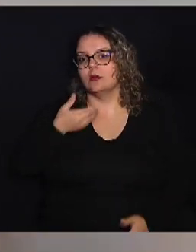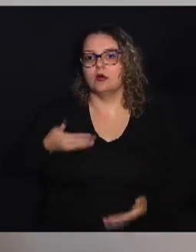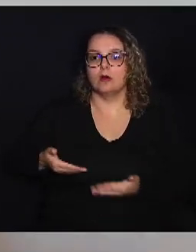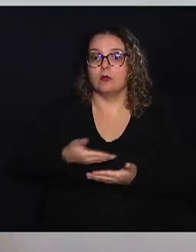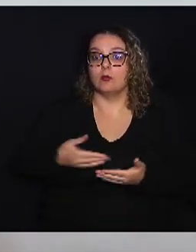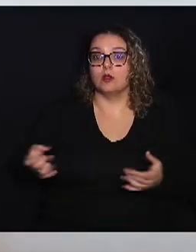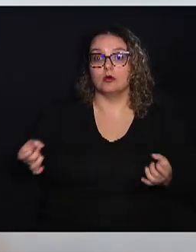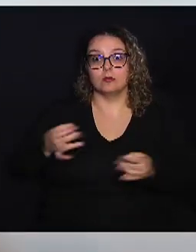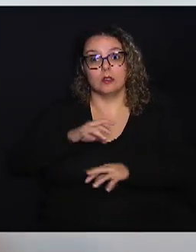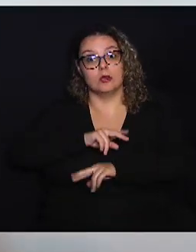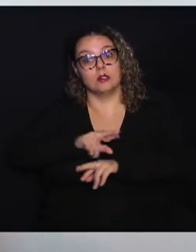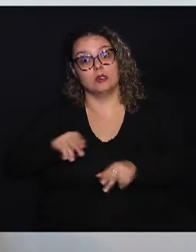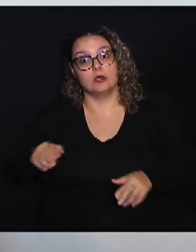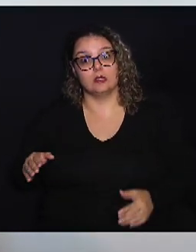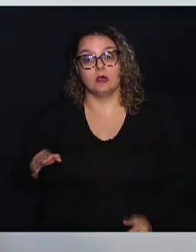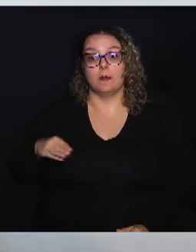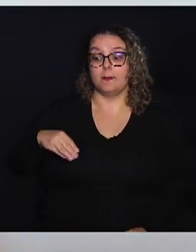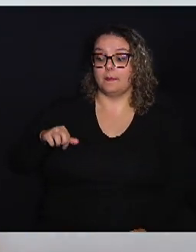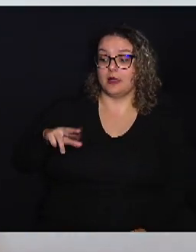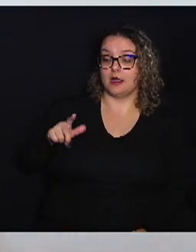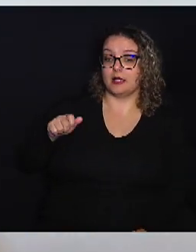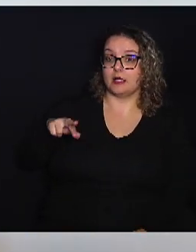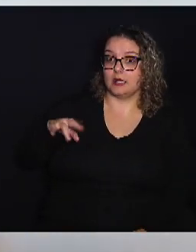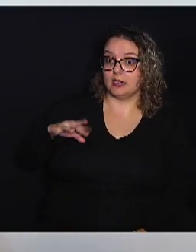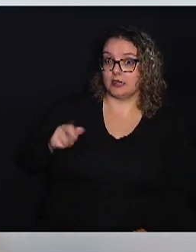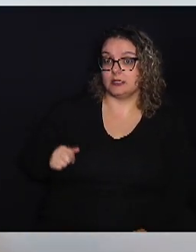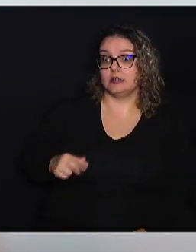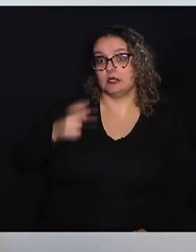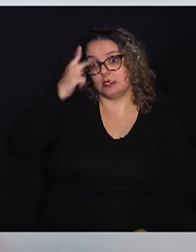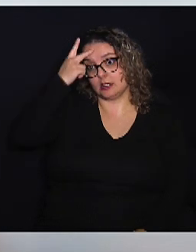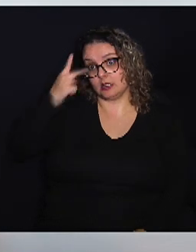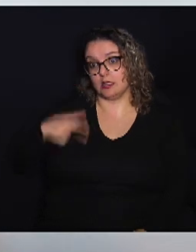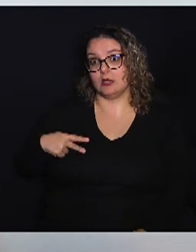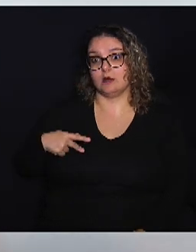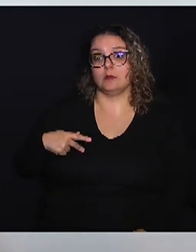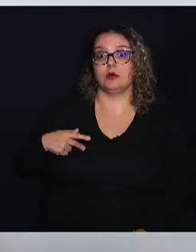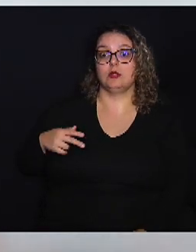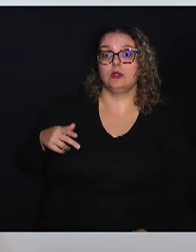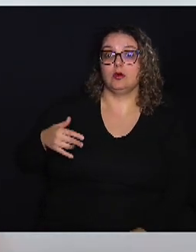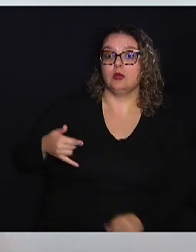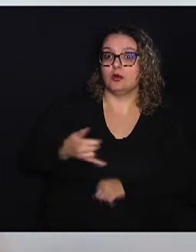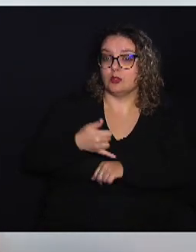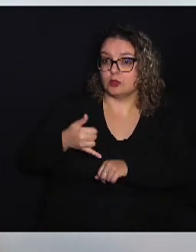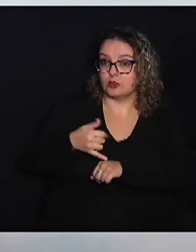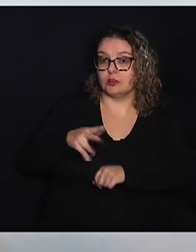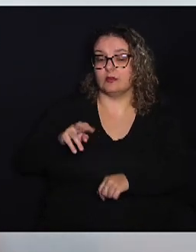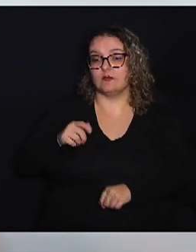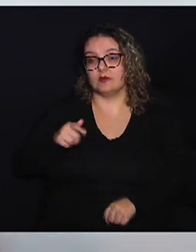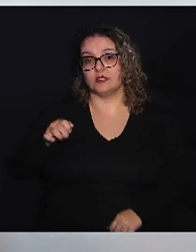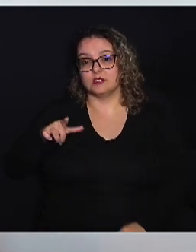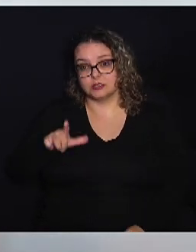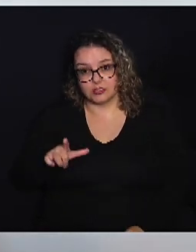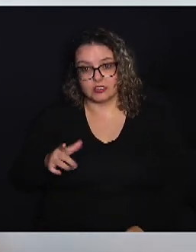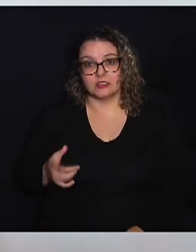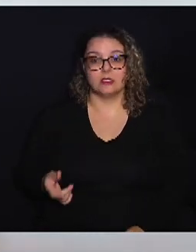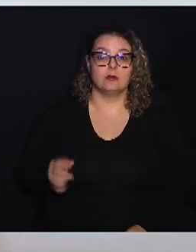né, várias margarinas, a própria gordura vegetal hidrogenada, pipocas ali de